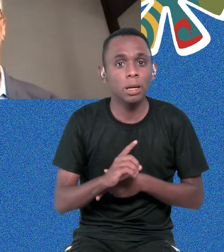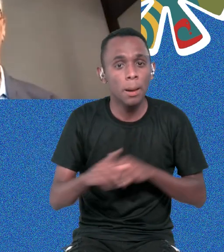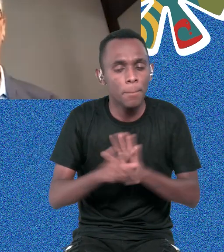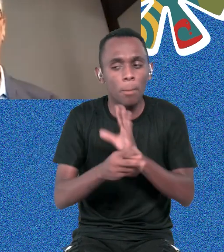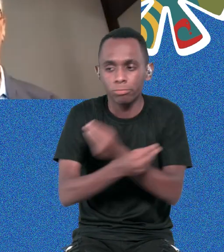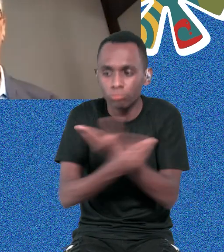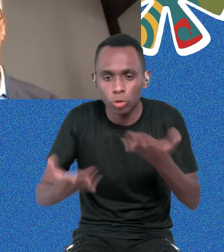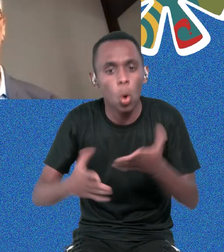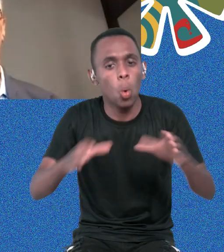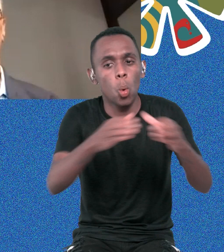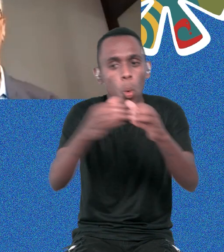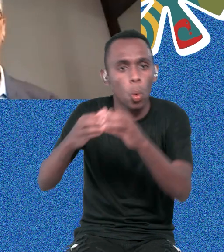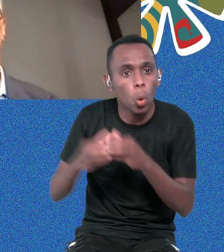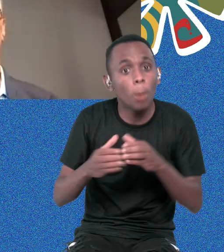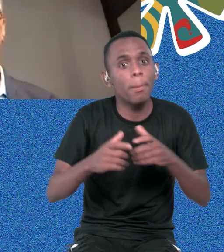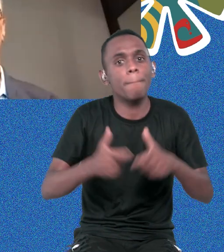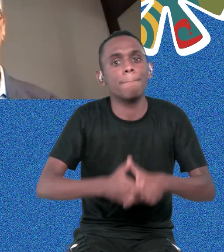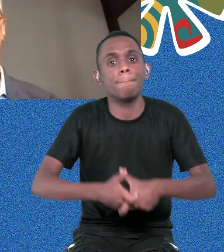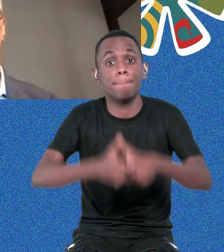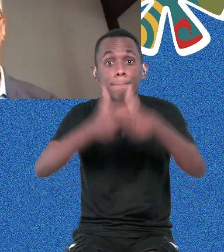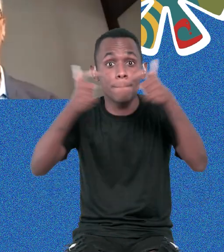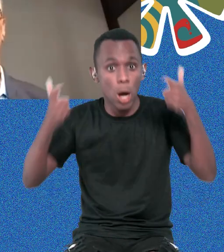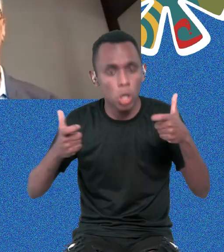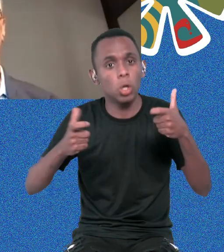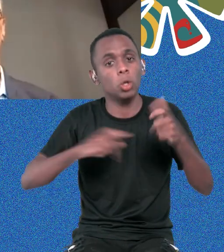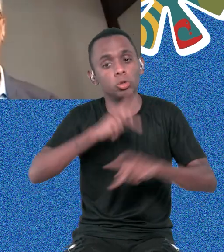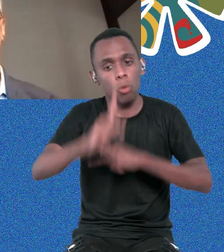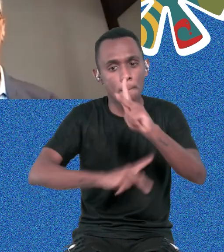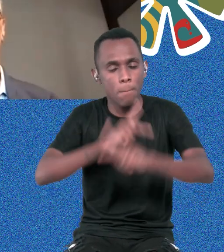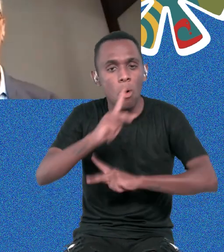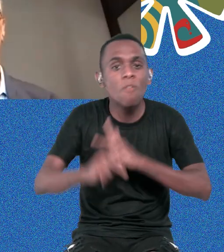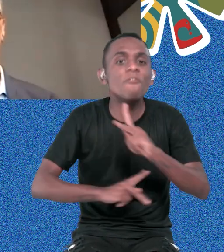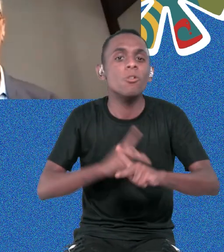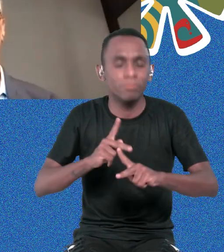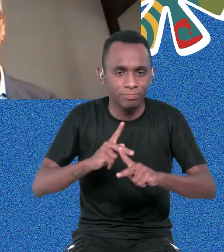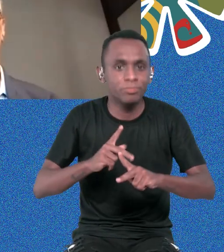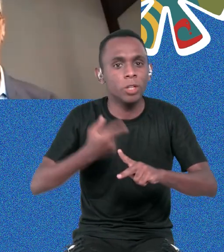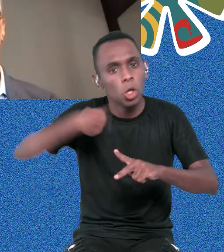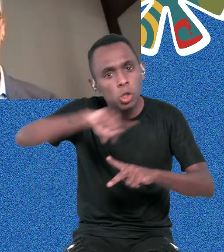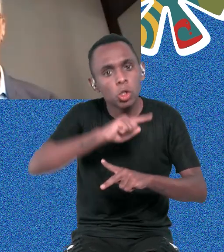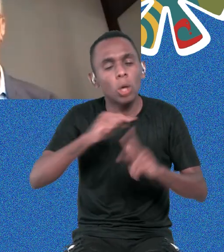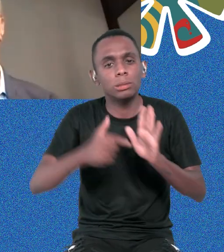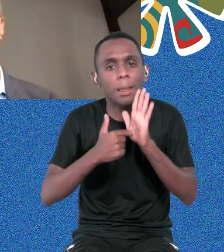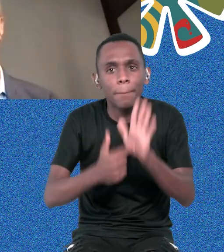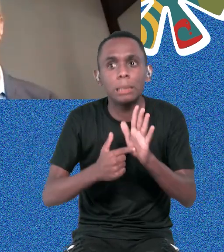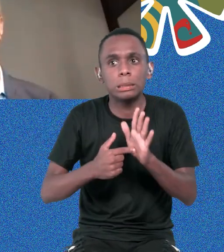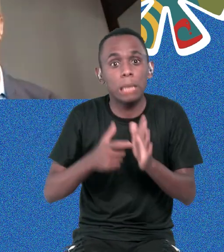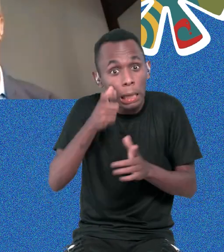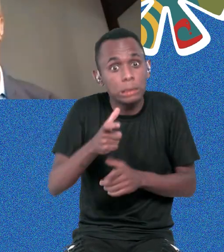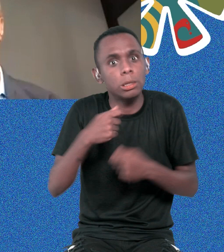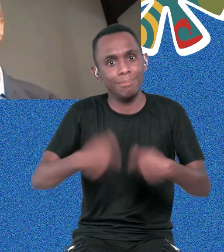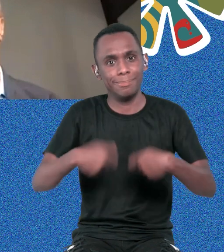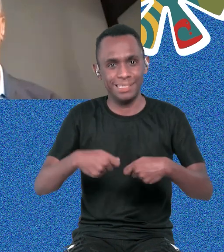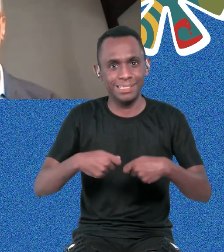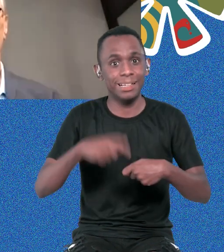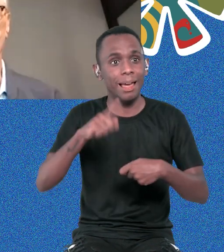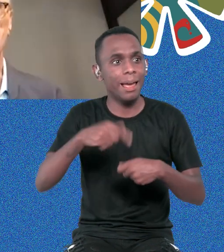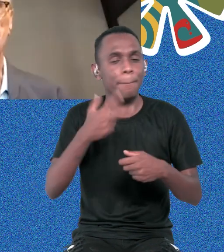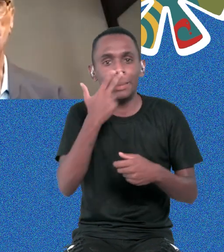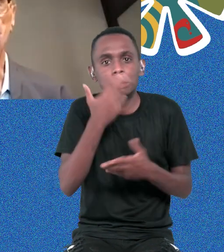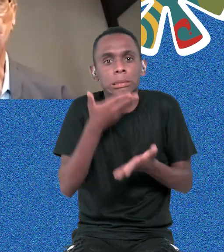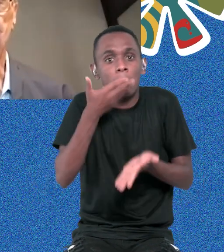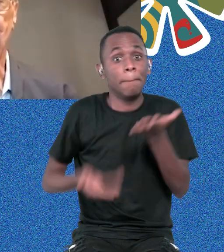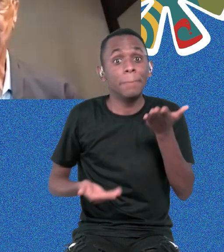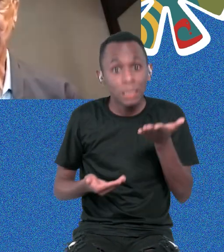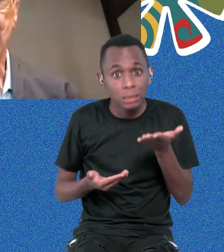aos coletivos e à maioria, né, da população nos coloca num estado de alerta, né? Que